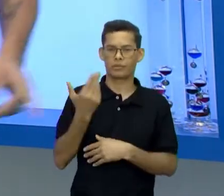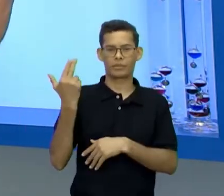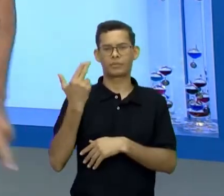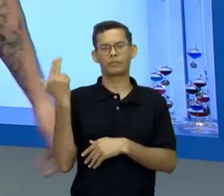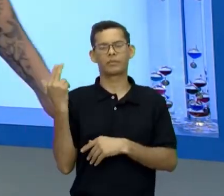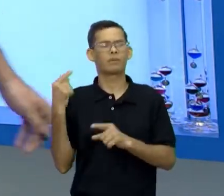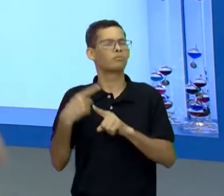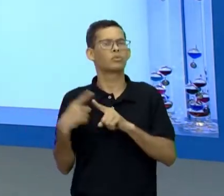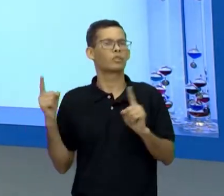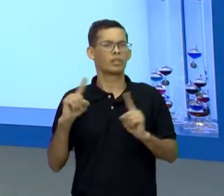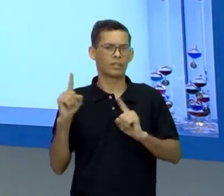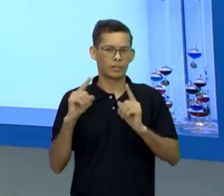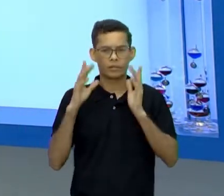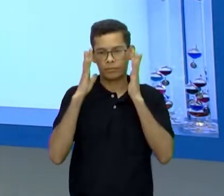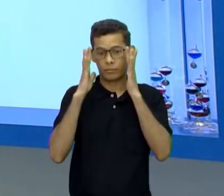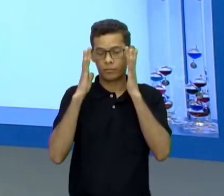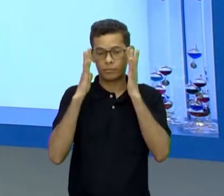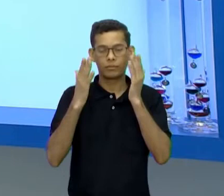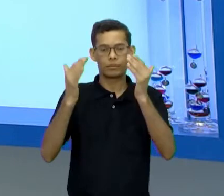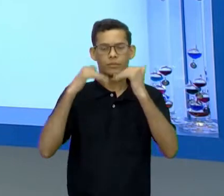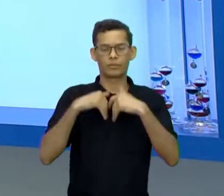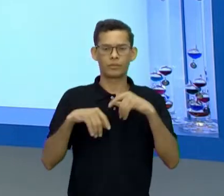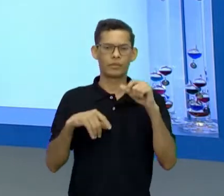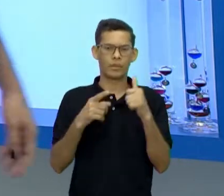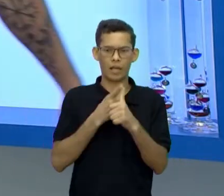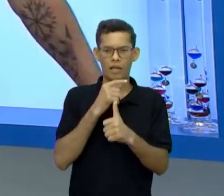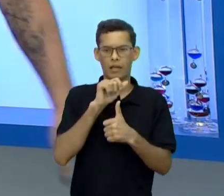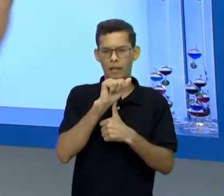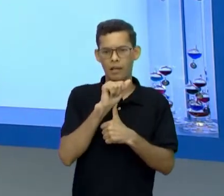tem a questão aí, ó. Os edifícios